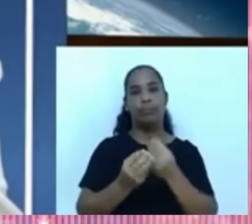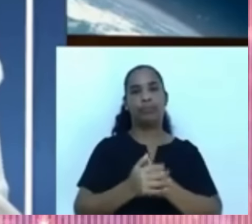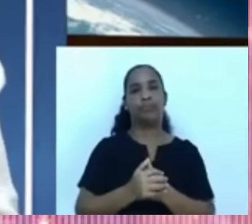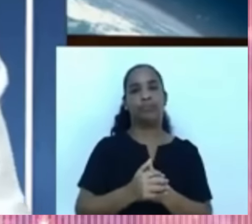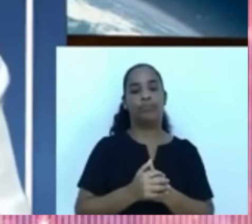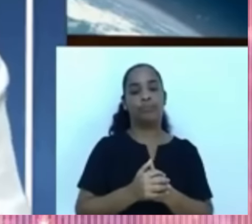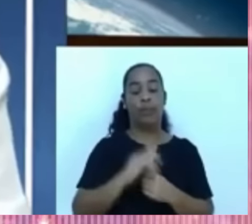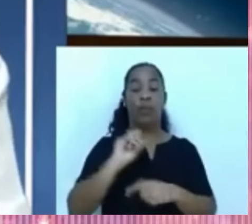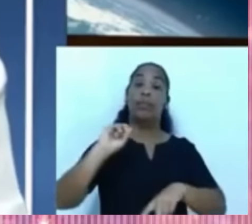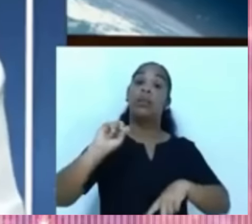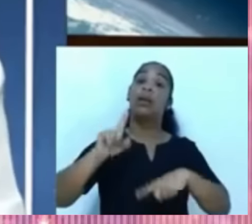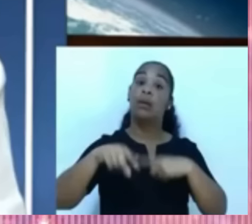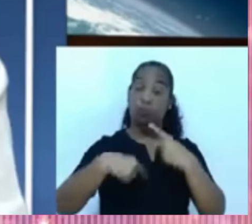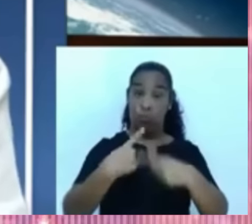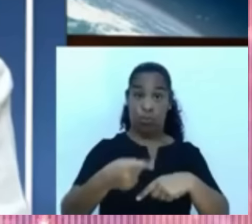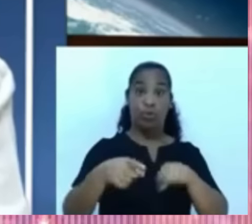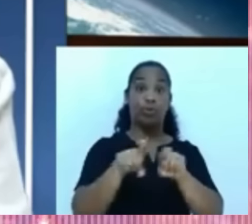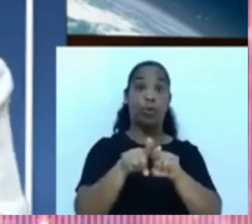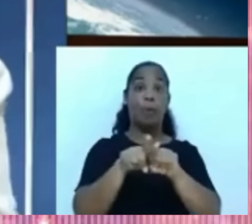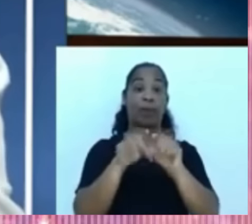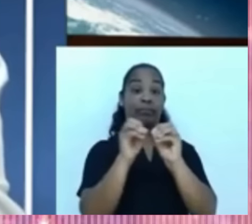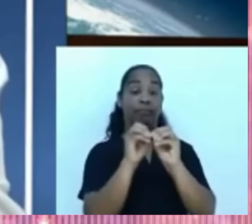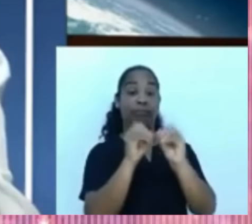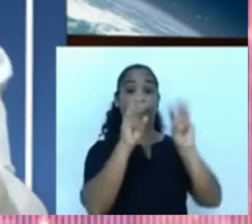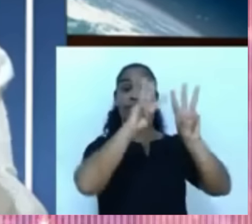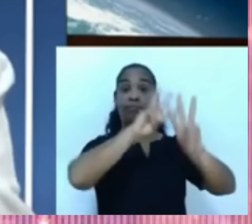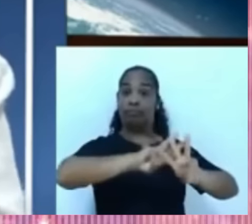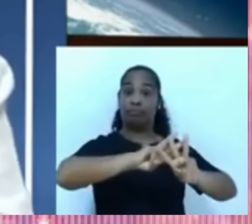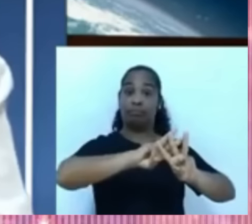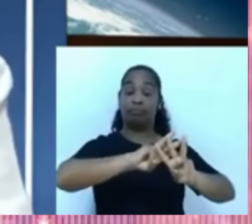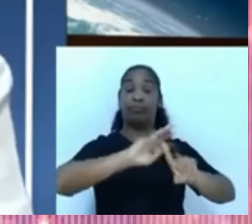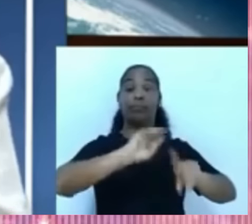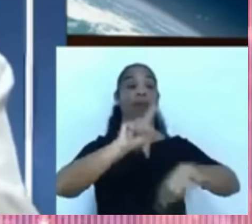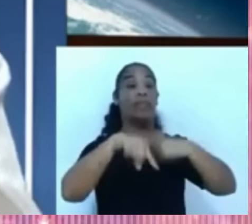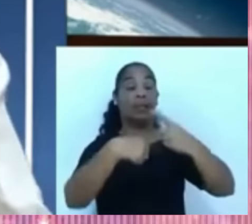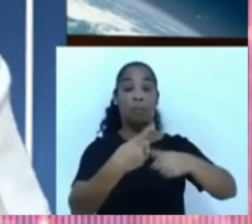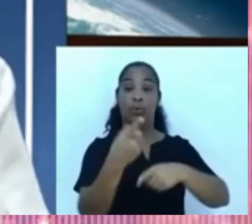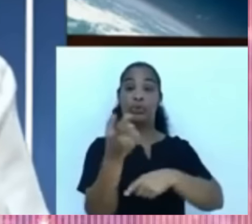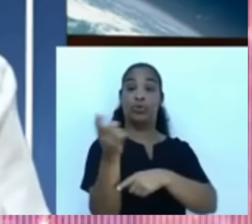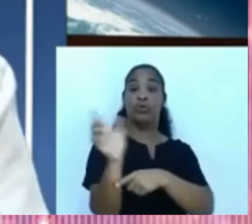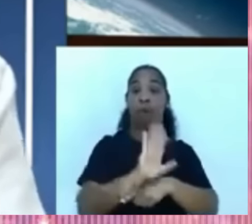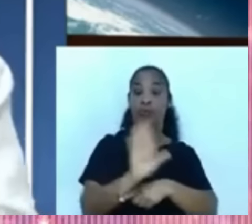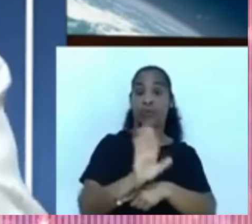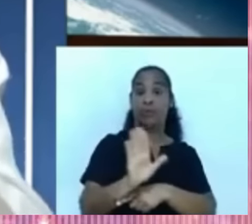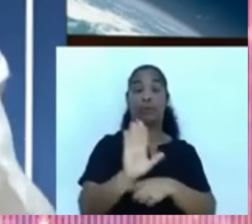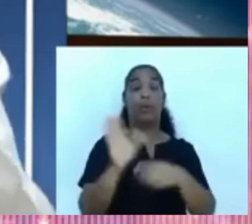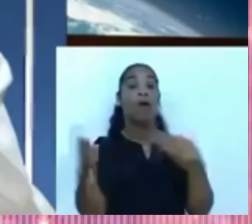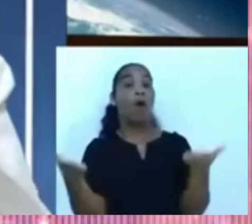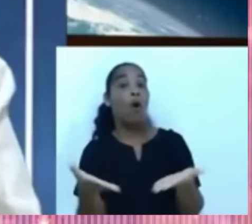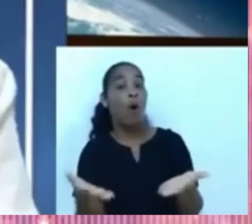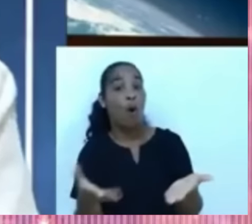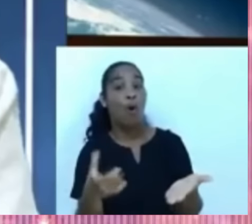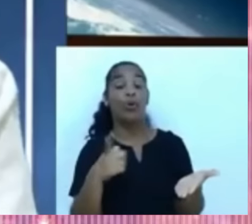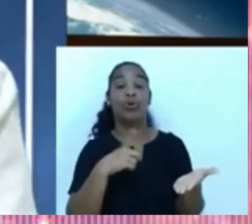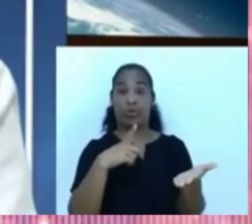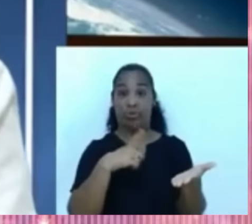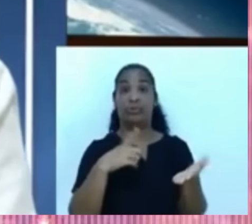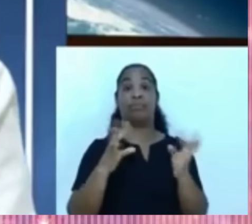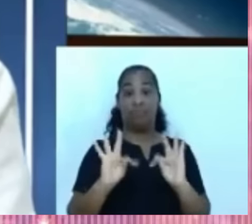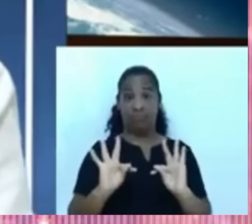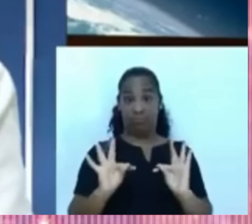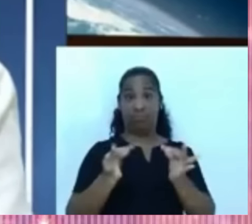depois dos slides depois dos filmes e hoje os grandes recursos